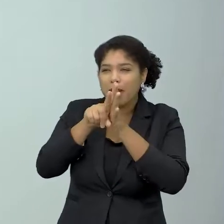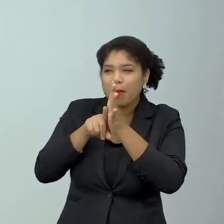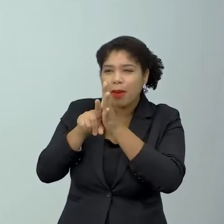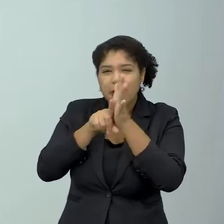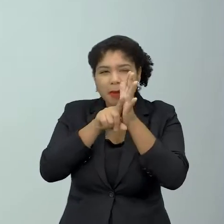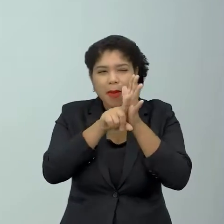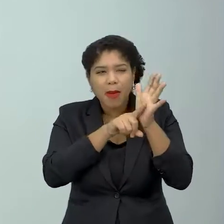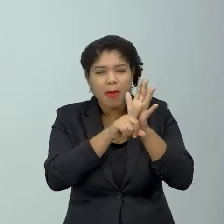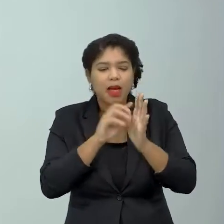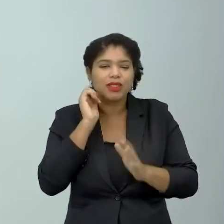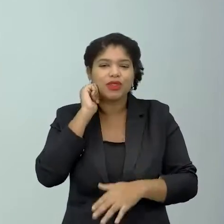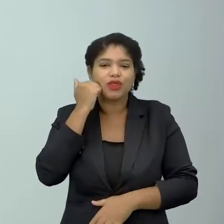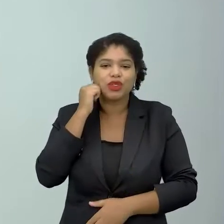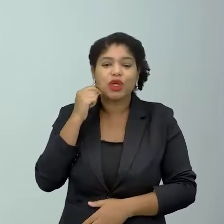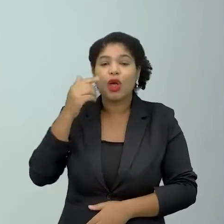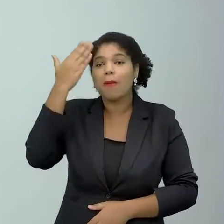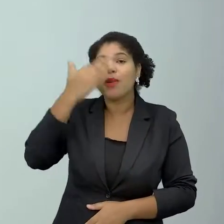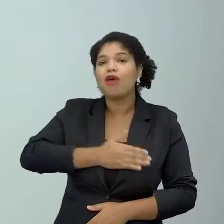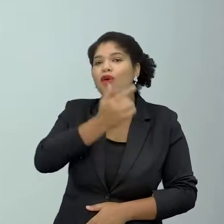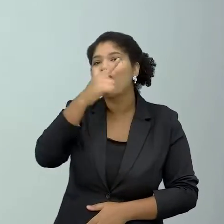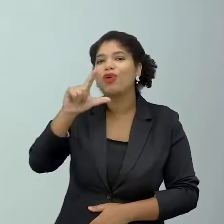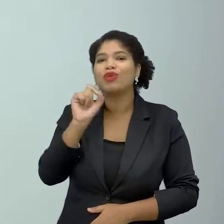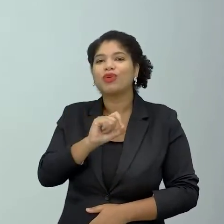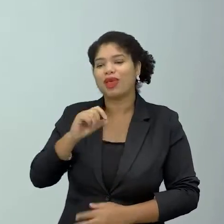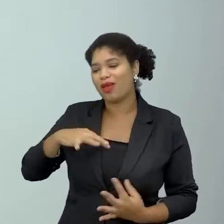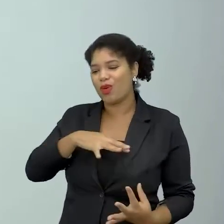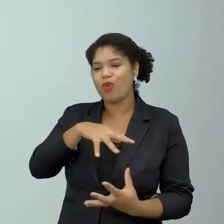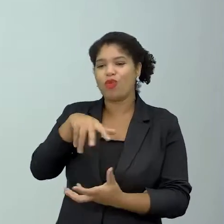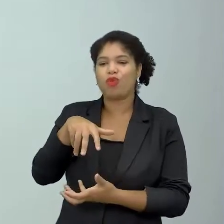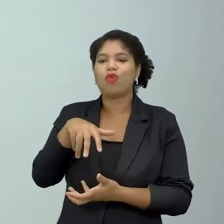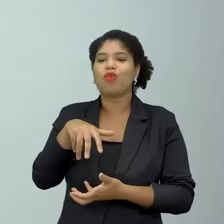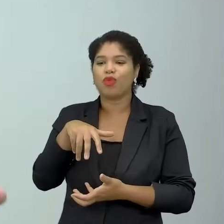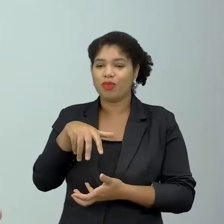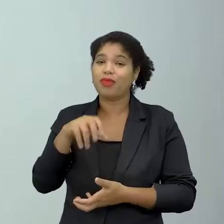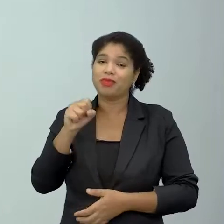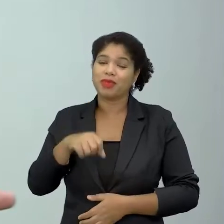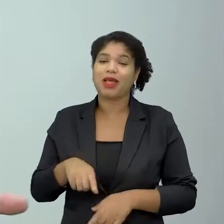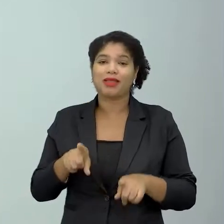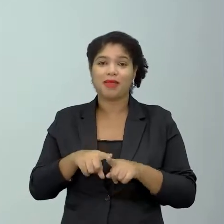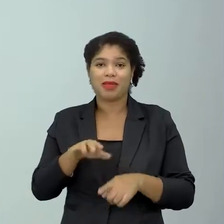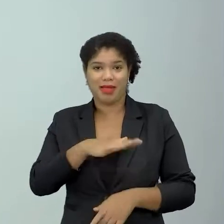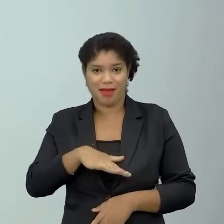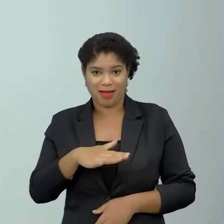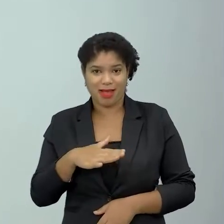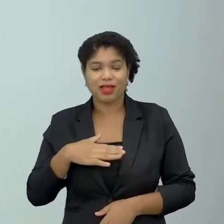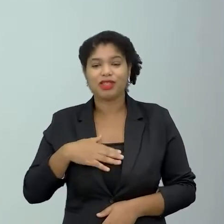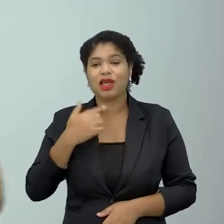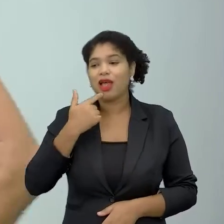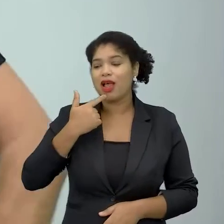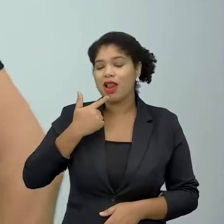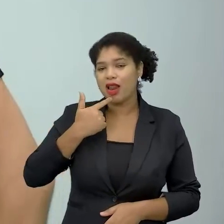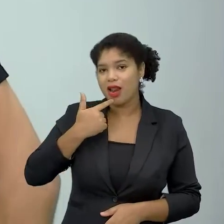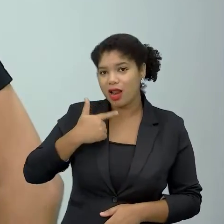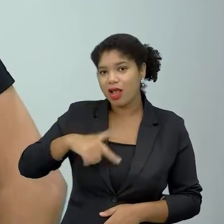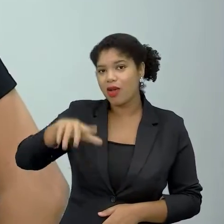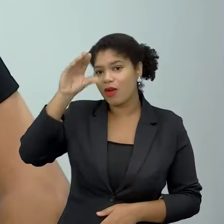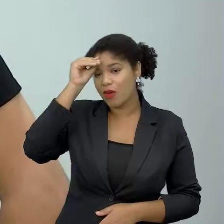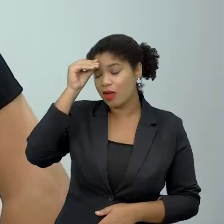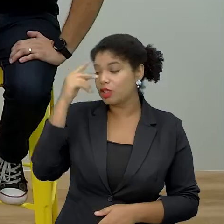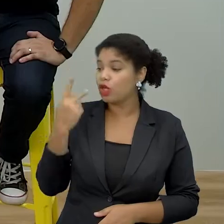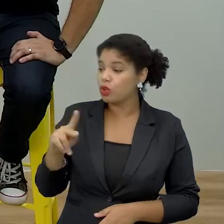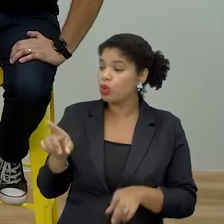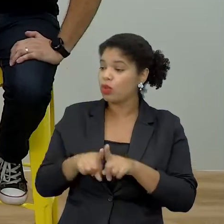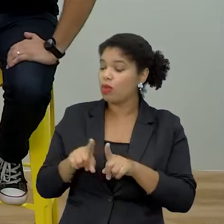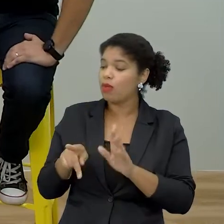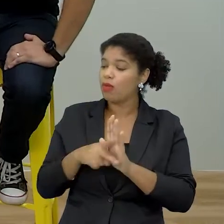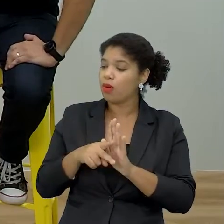a investigação científica provou o contrário. Assim também na minha área de linguagens, assim como na sua área de ciências humanas. E aí,